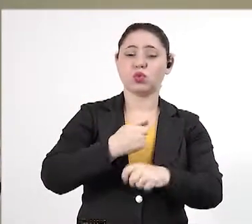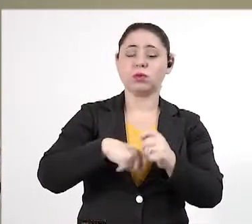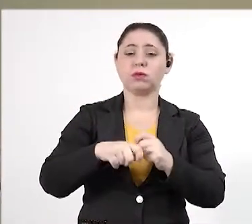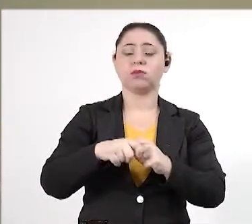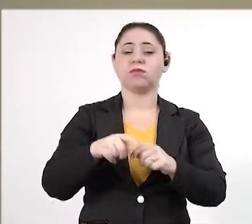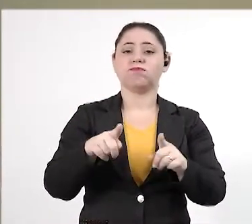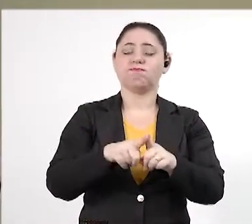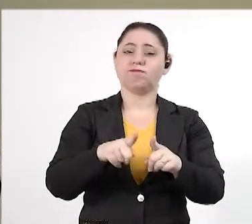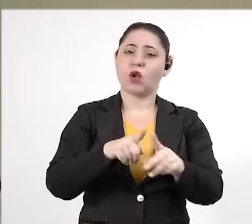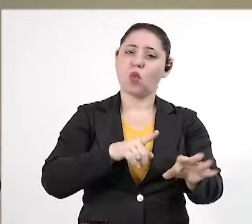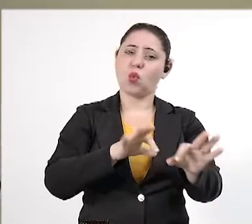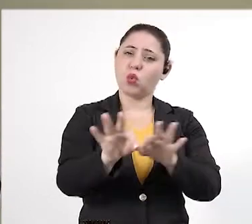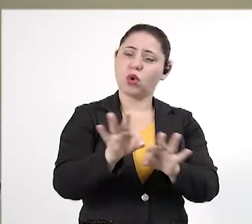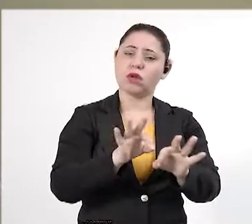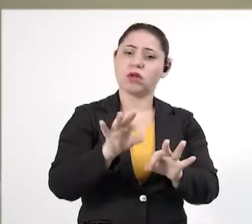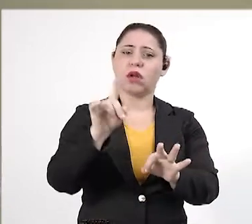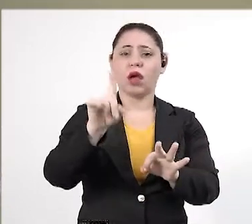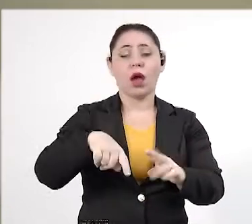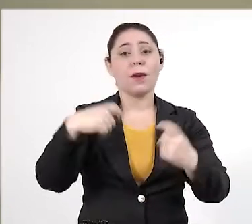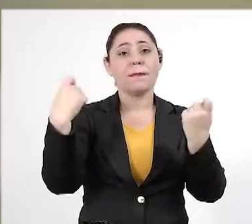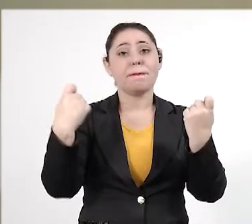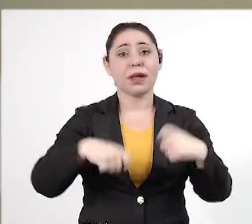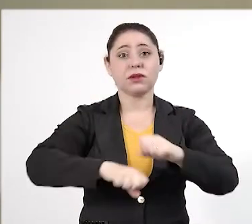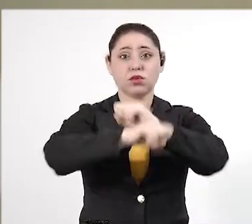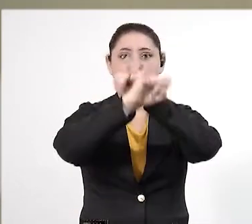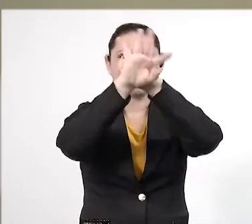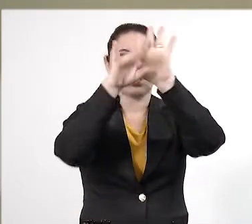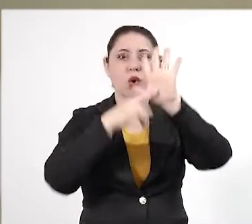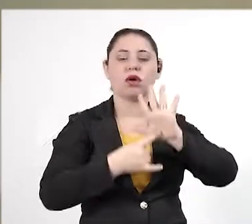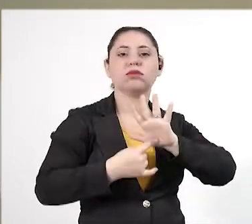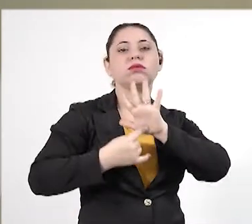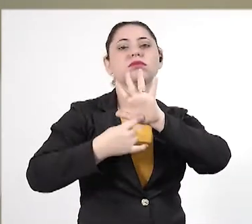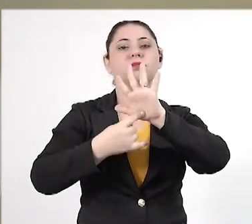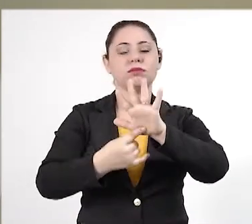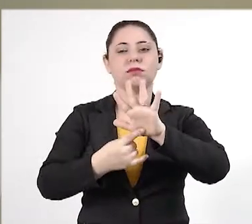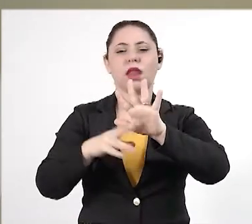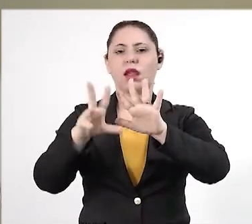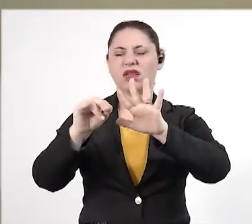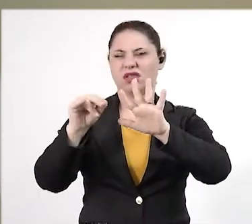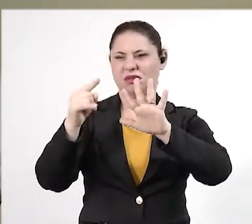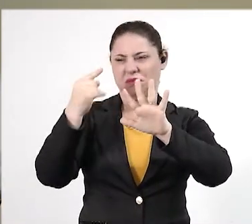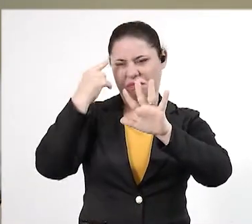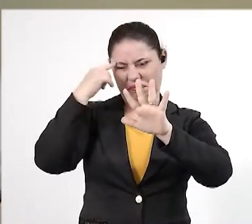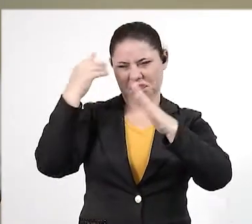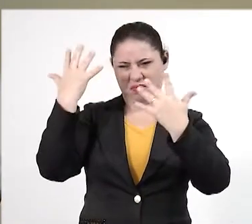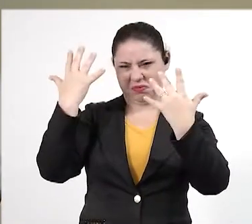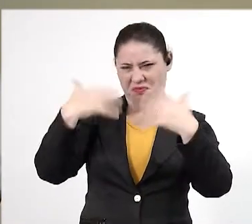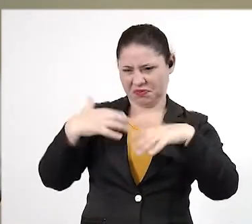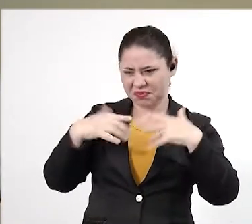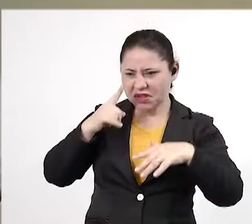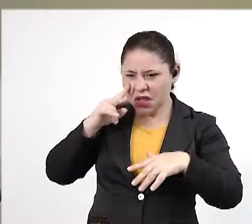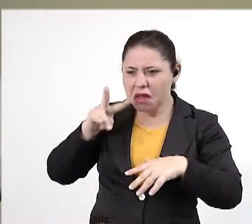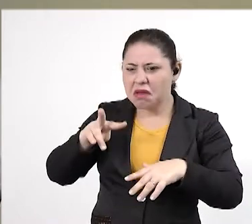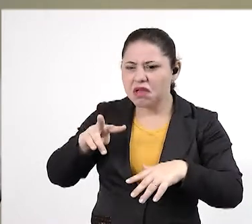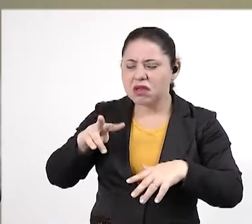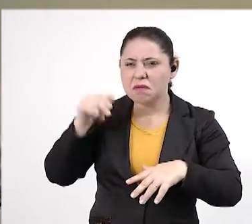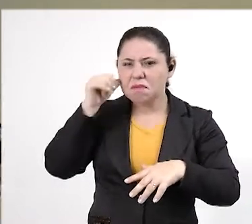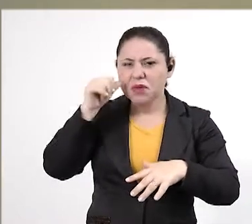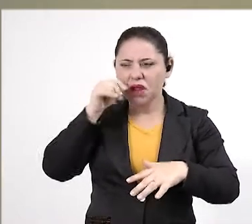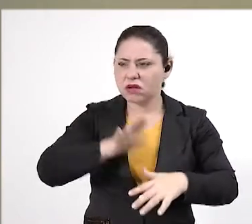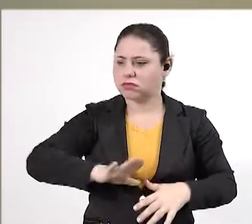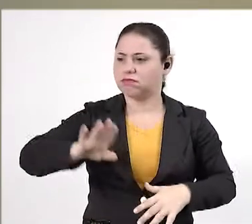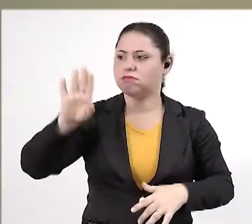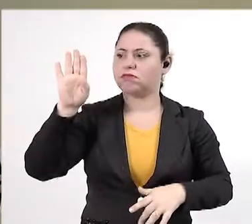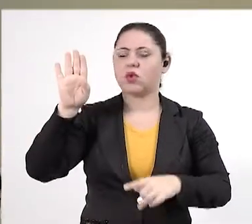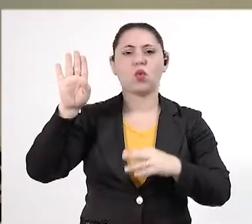empreendedorismo, enfim, é isso que a gente tem que deixar muito claro e não estranhar quando uma mulher